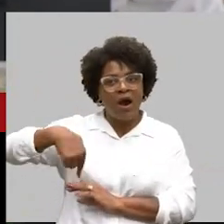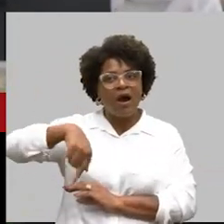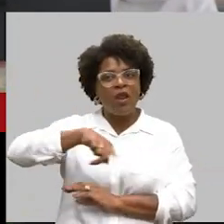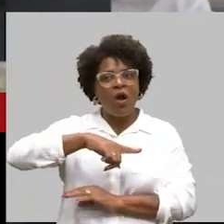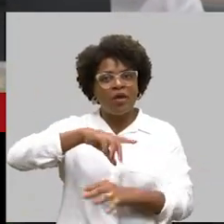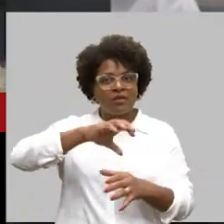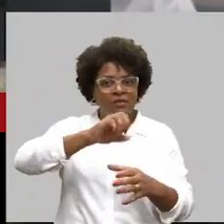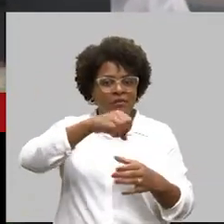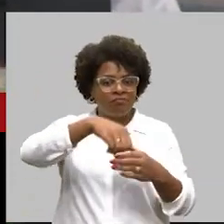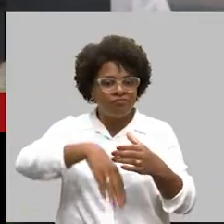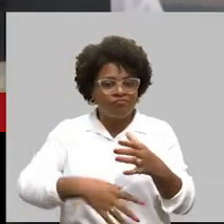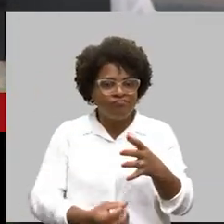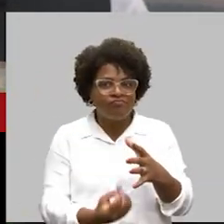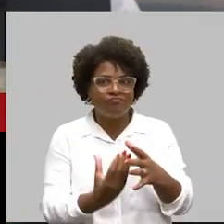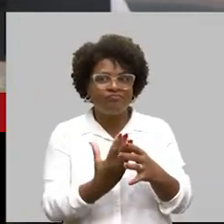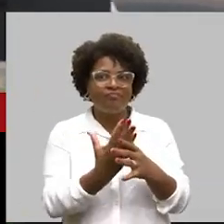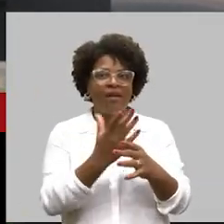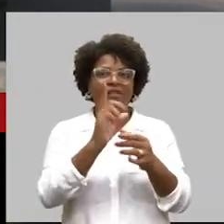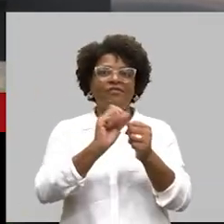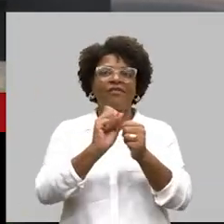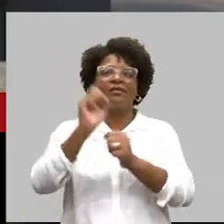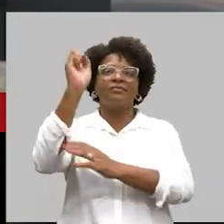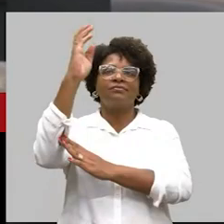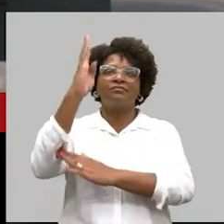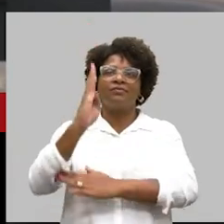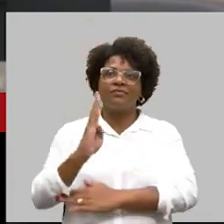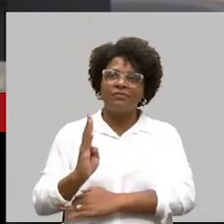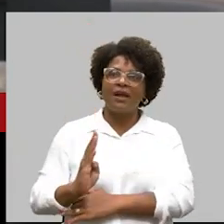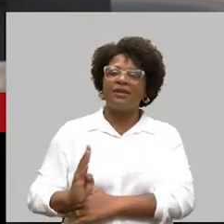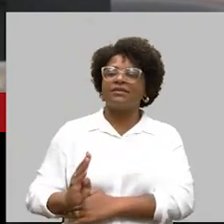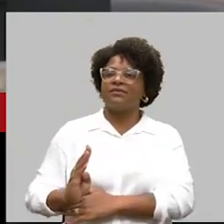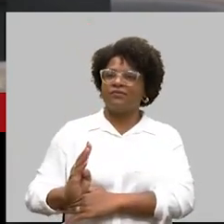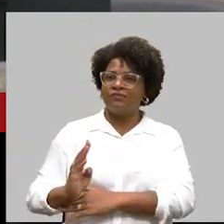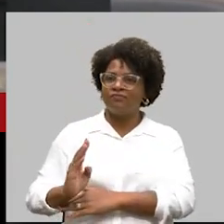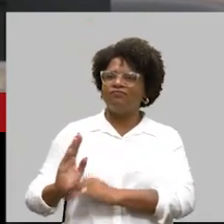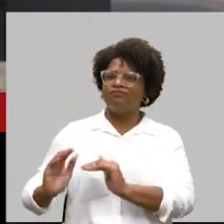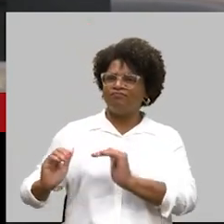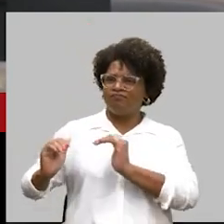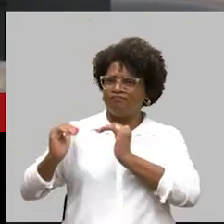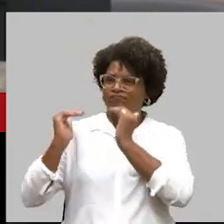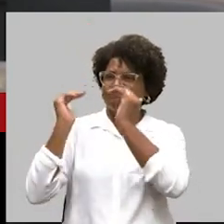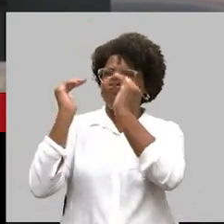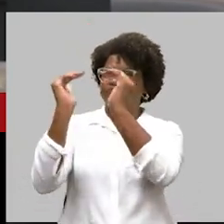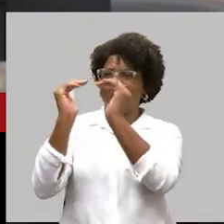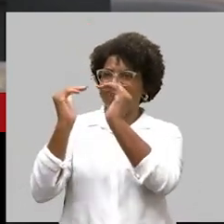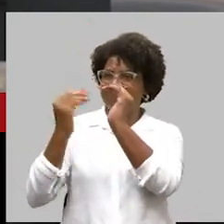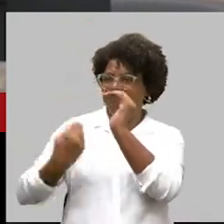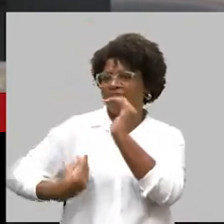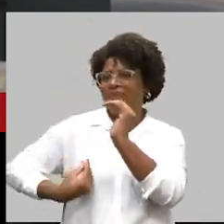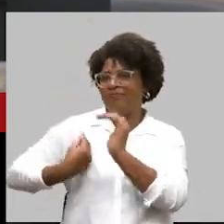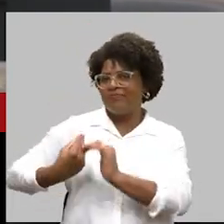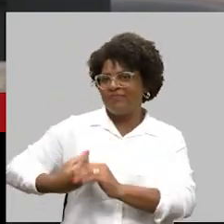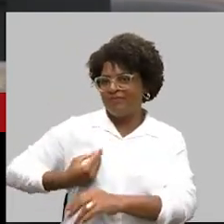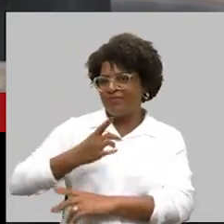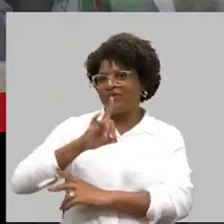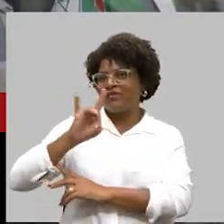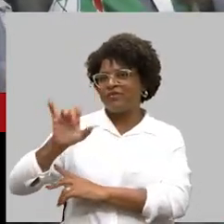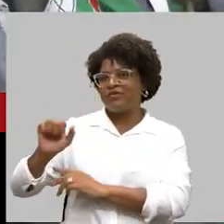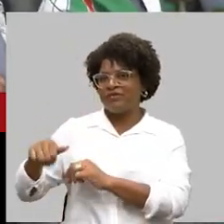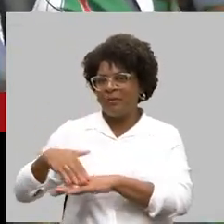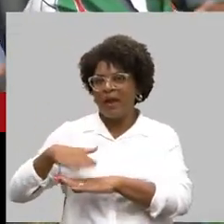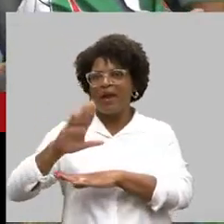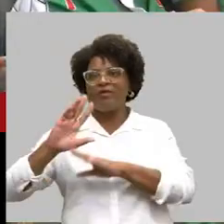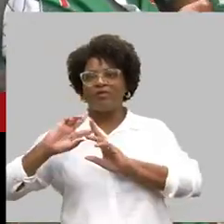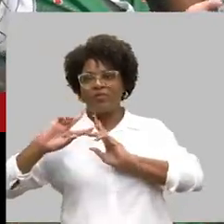construir uma nação uir soberania para viver um novo dia com mais humanização não vou